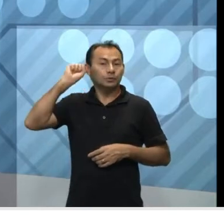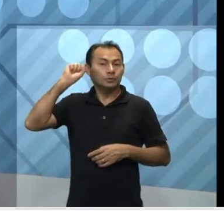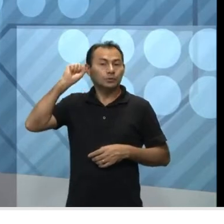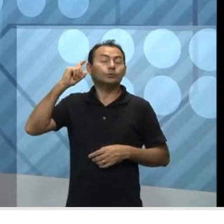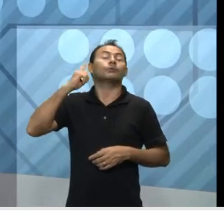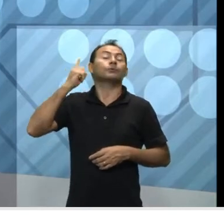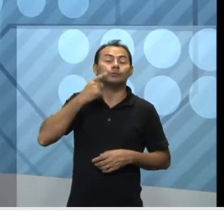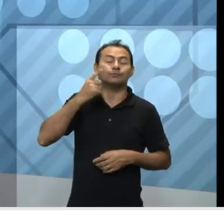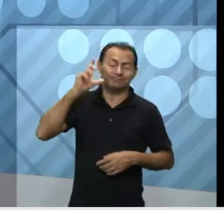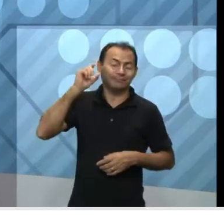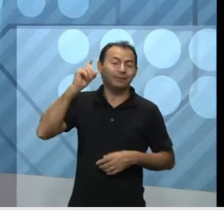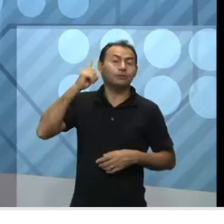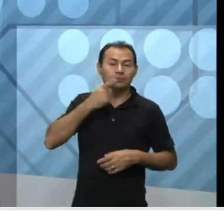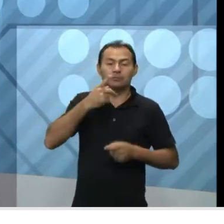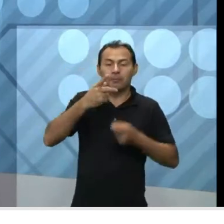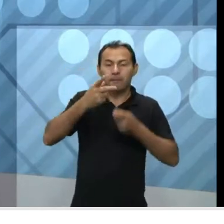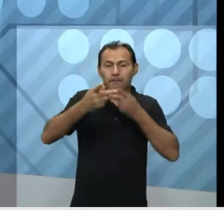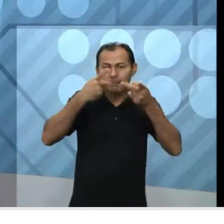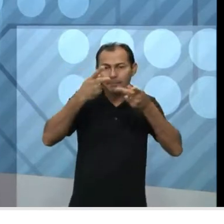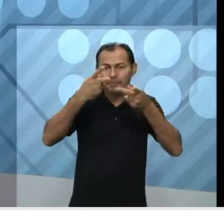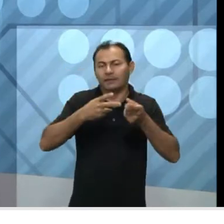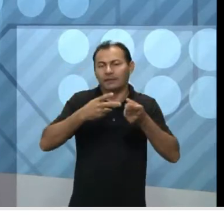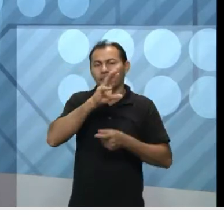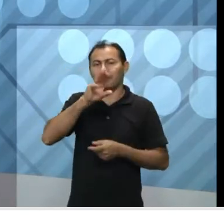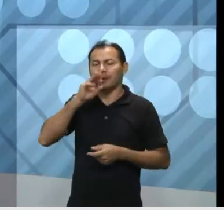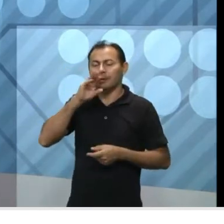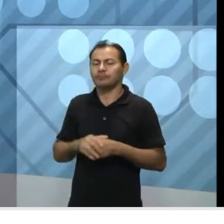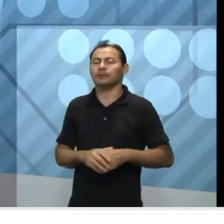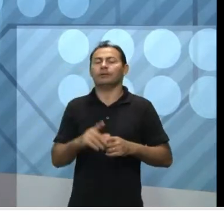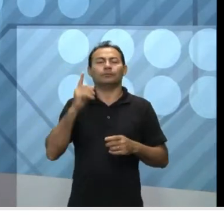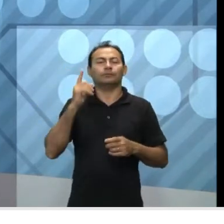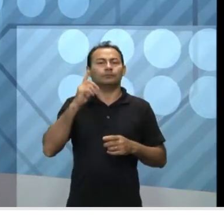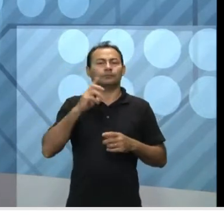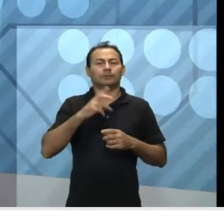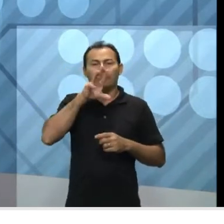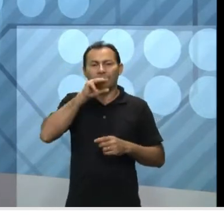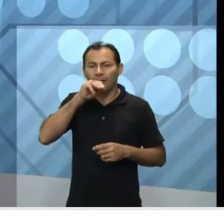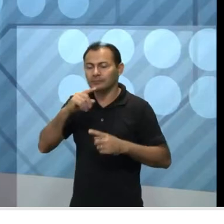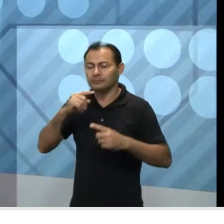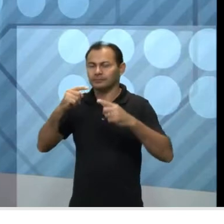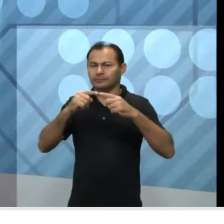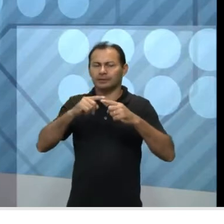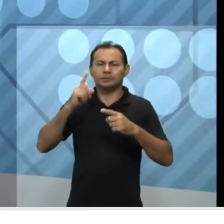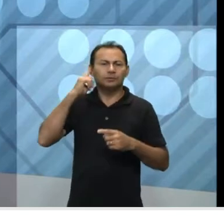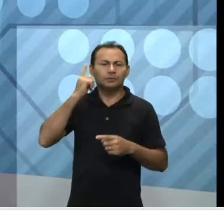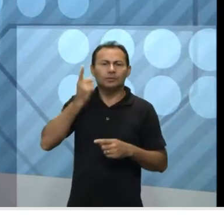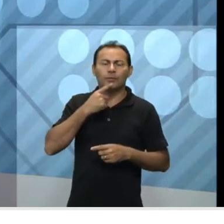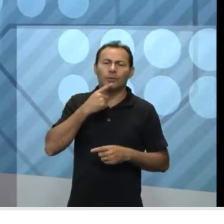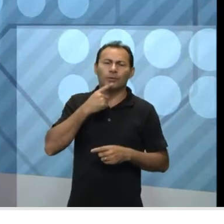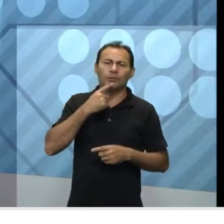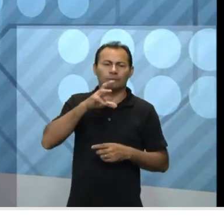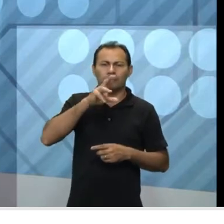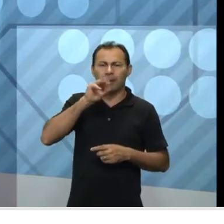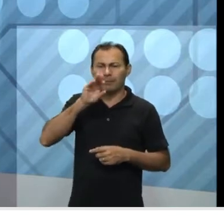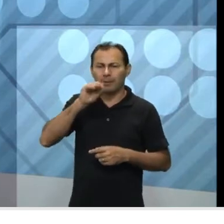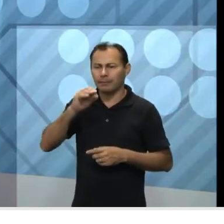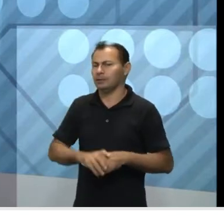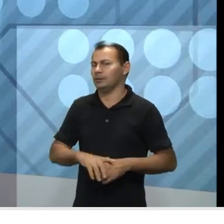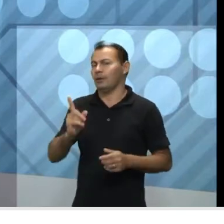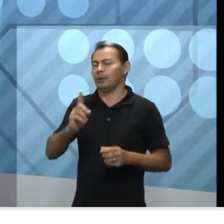está relacionada também à audição. Então, esses surdos oralizados, provavelmente, não eram surdos com uma